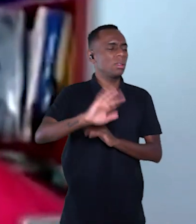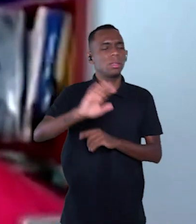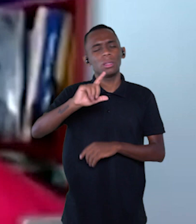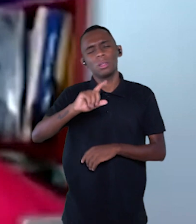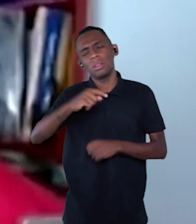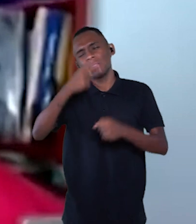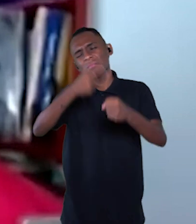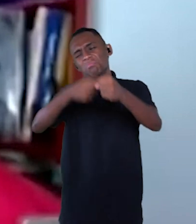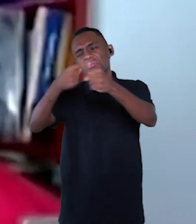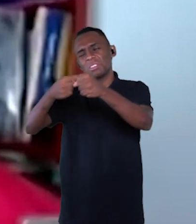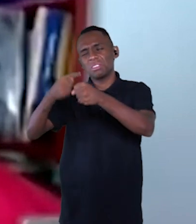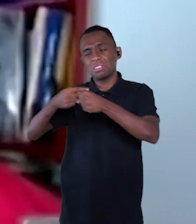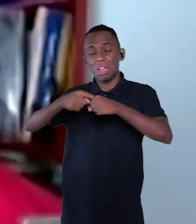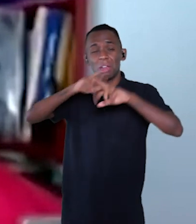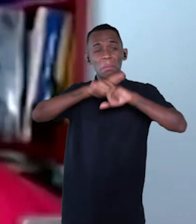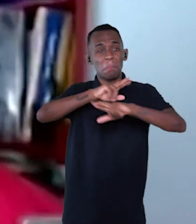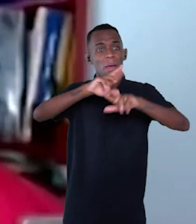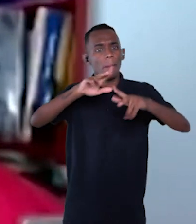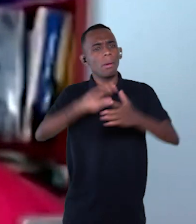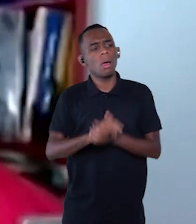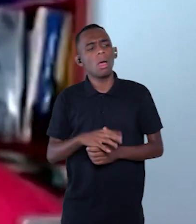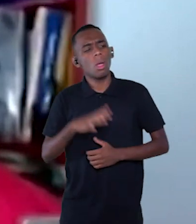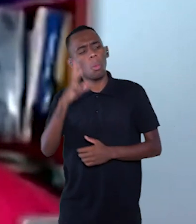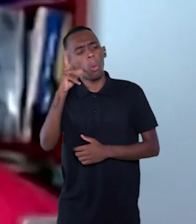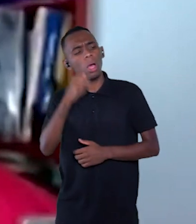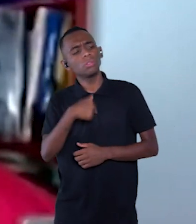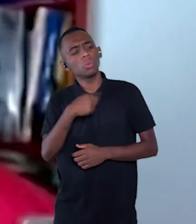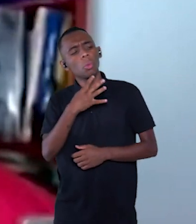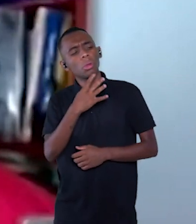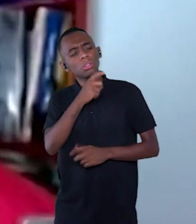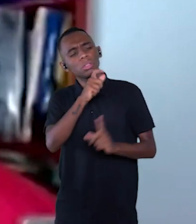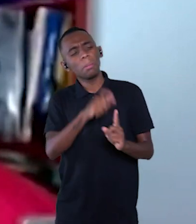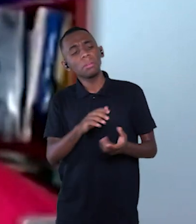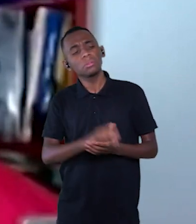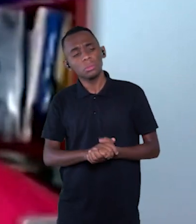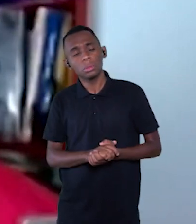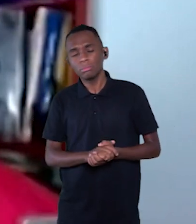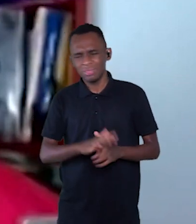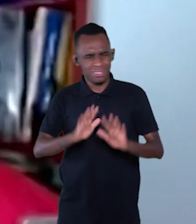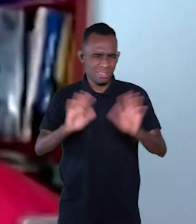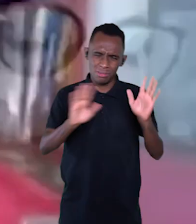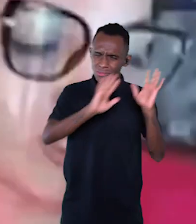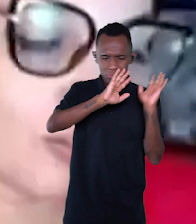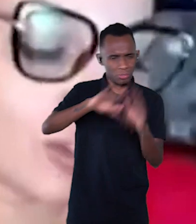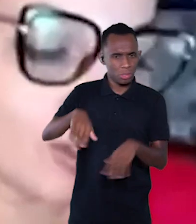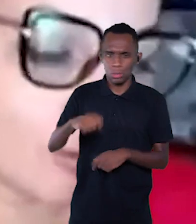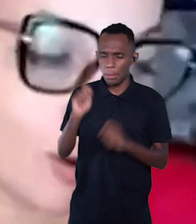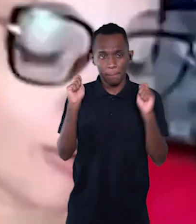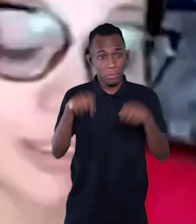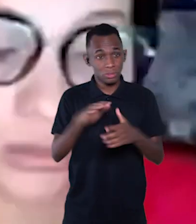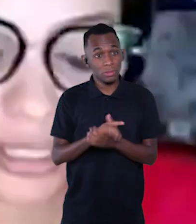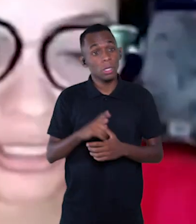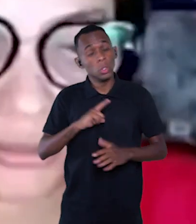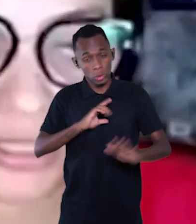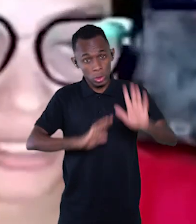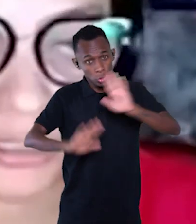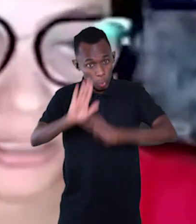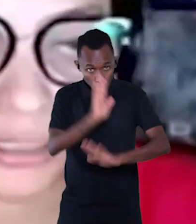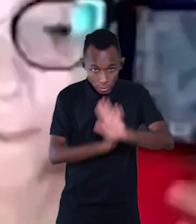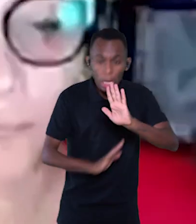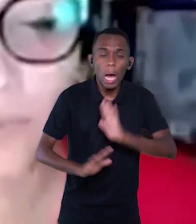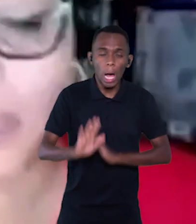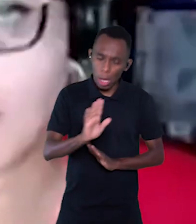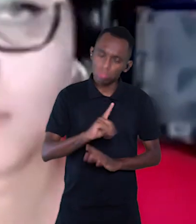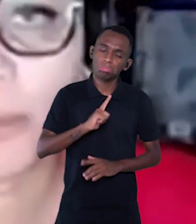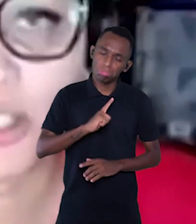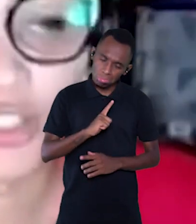Porque são muitas cidades, então não dá para a gente dizer, acho que eu conheço essa pessoa. É realmente difícil. Eu tenho esse cuidado